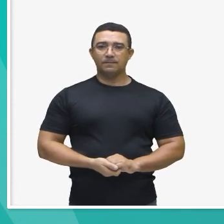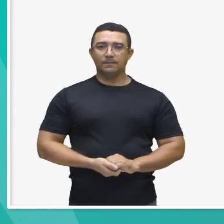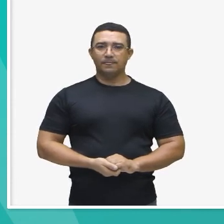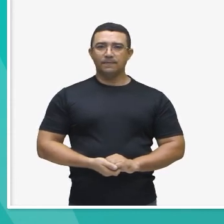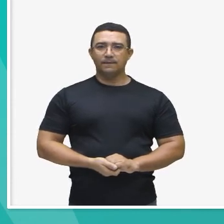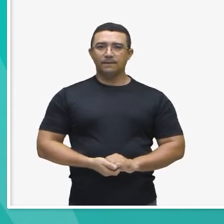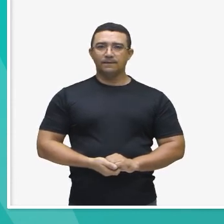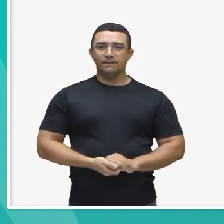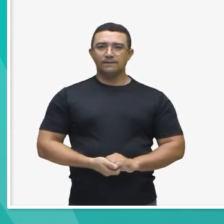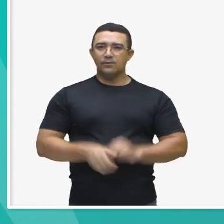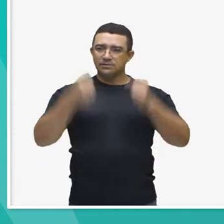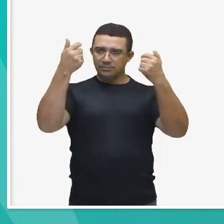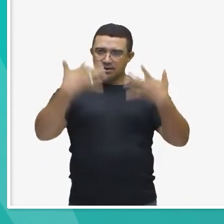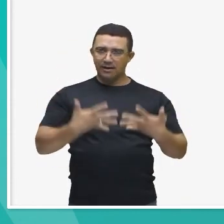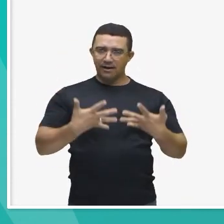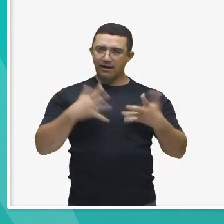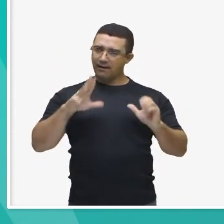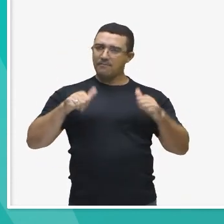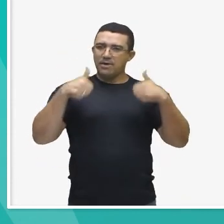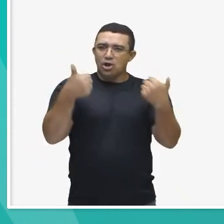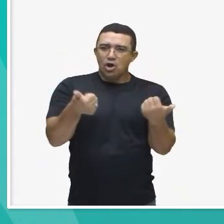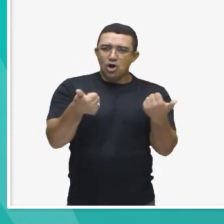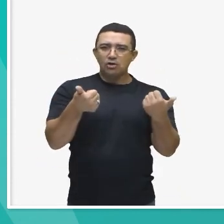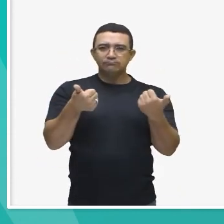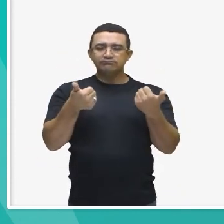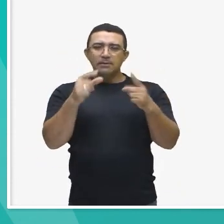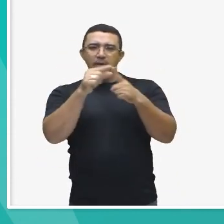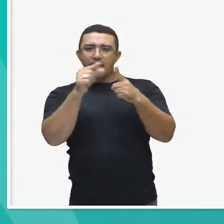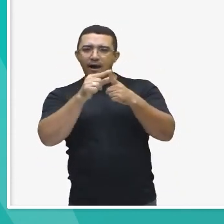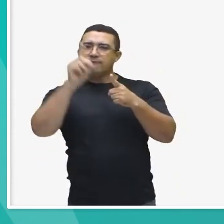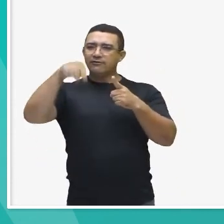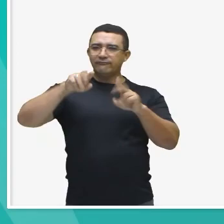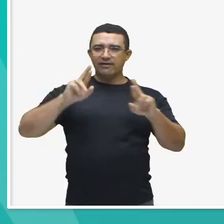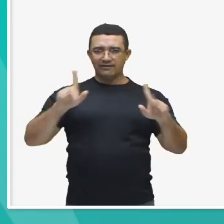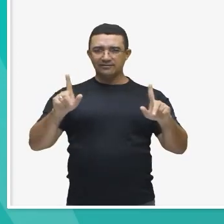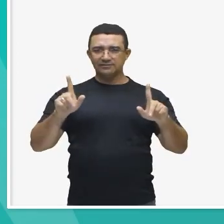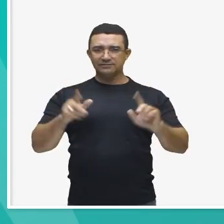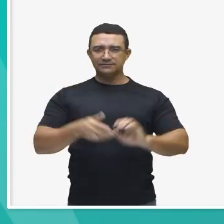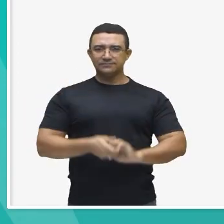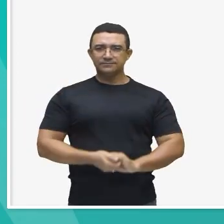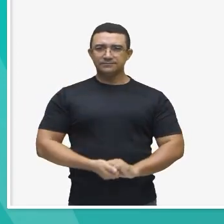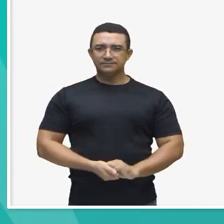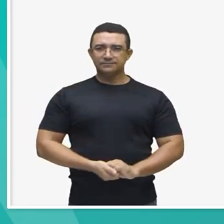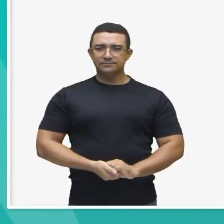né? Aí a expressão é diferente.